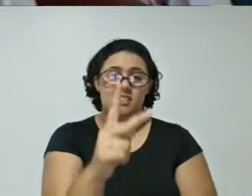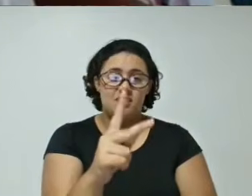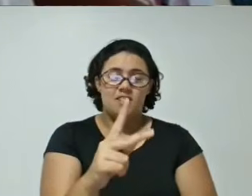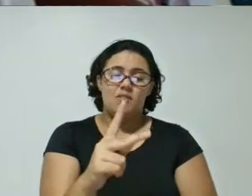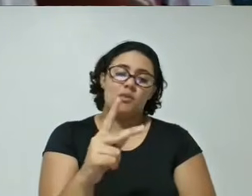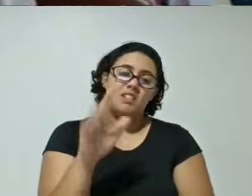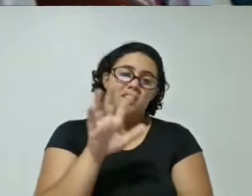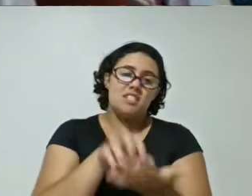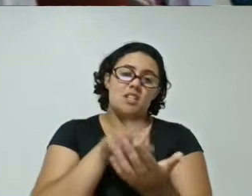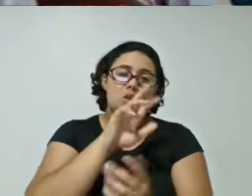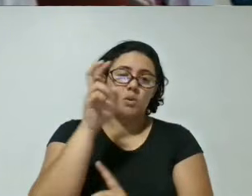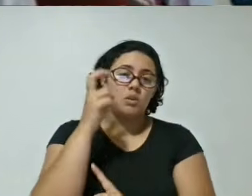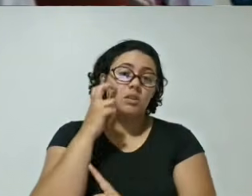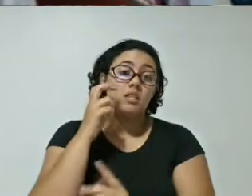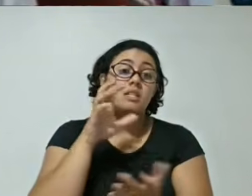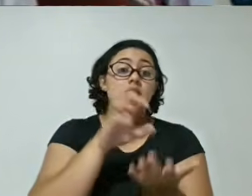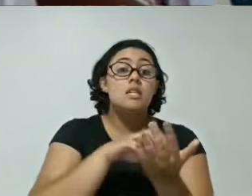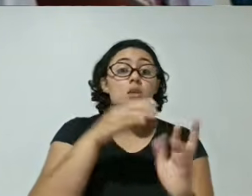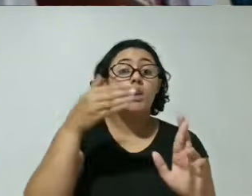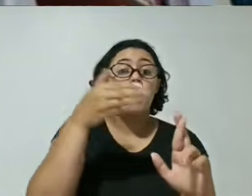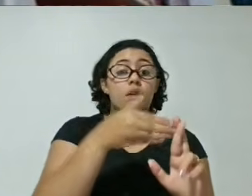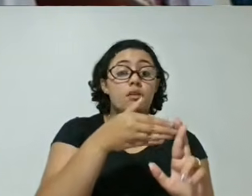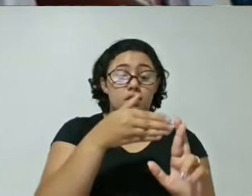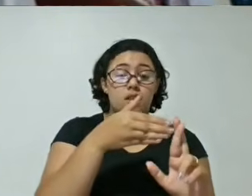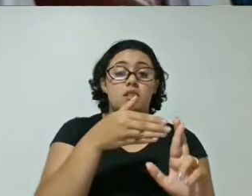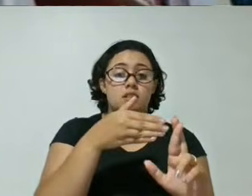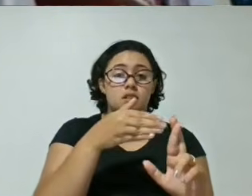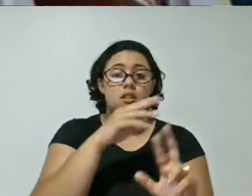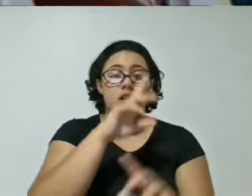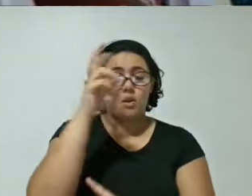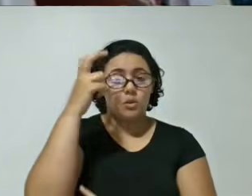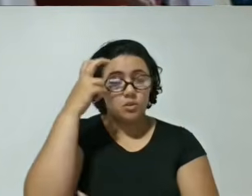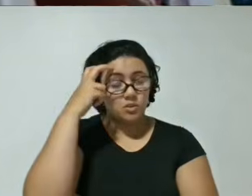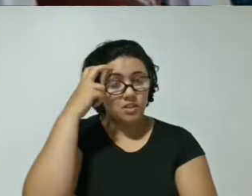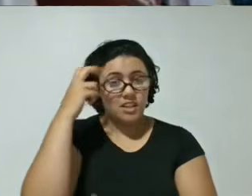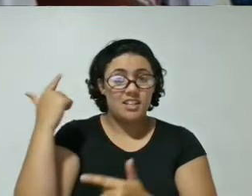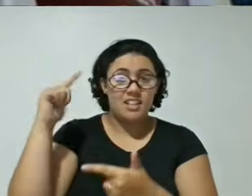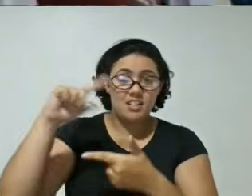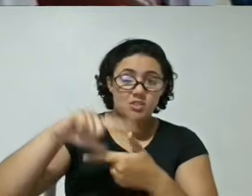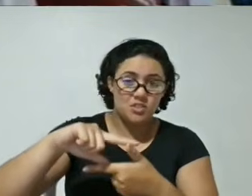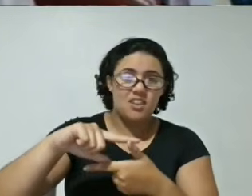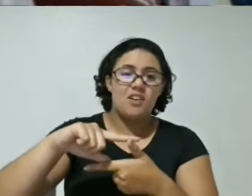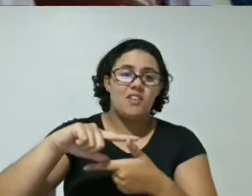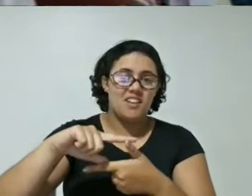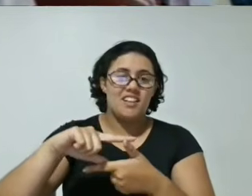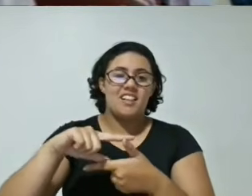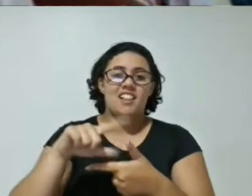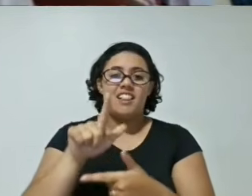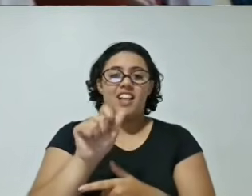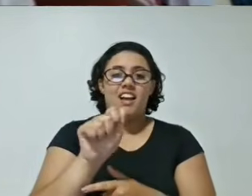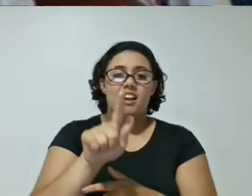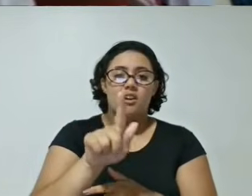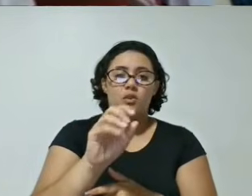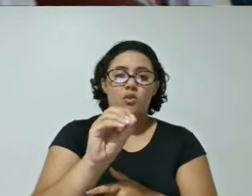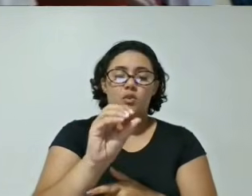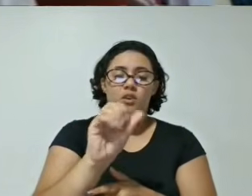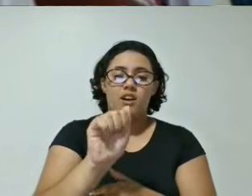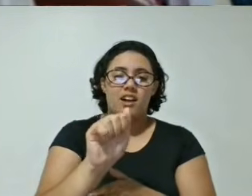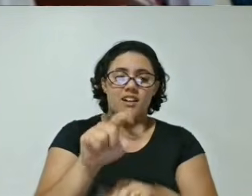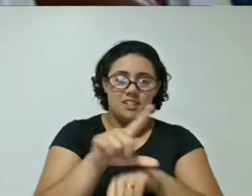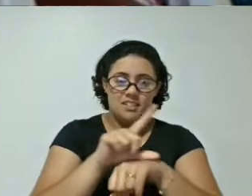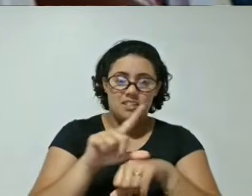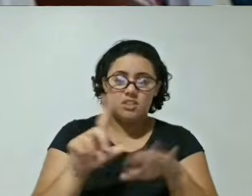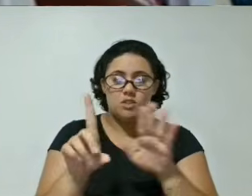no Centro de Referência da Cultura Popular e Tradicional Lagoa do Nada. Dizer que nós estamos aqui da Recult, de coração,